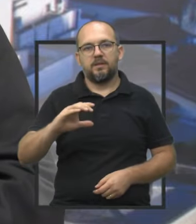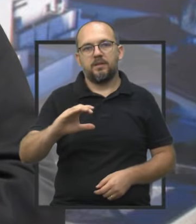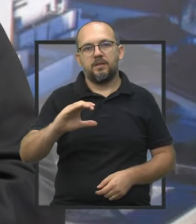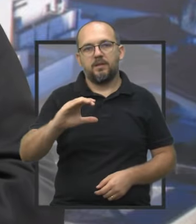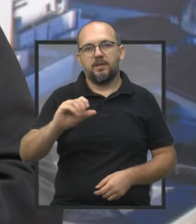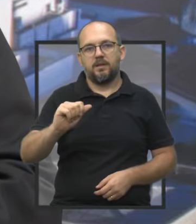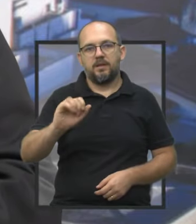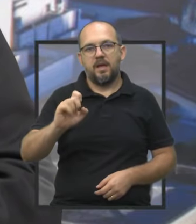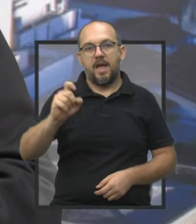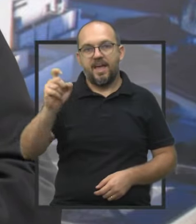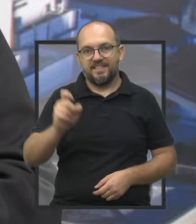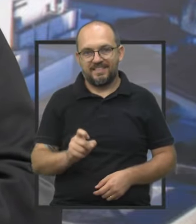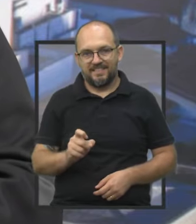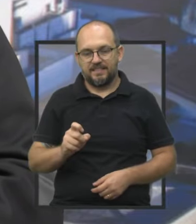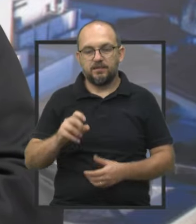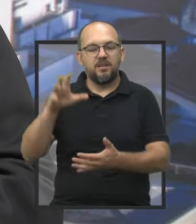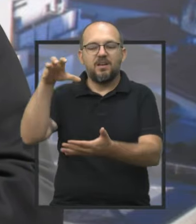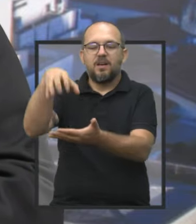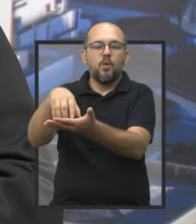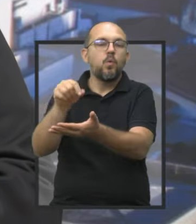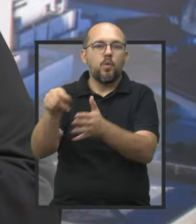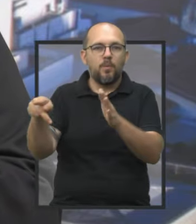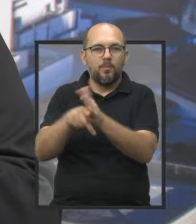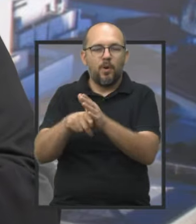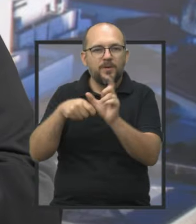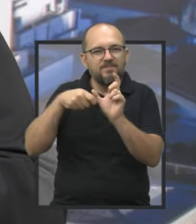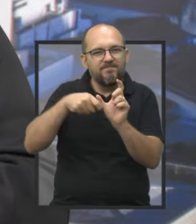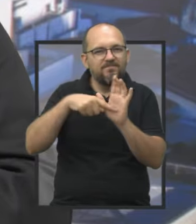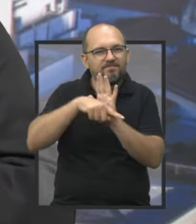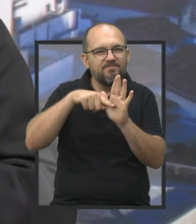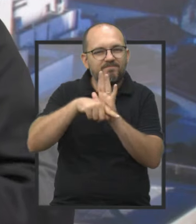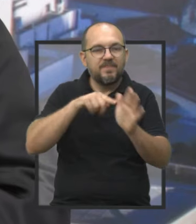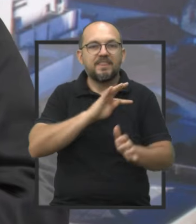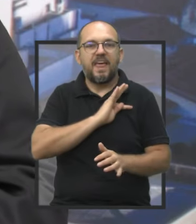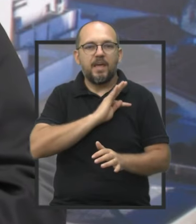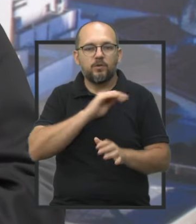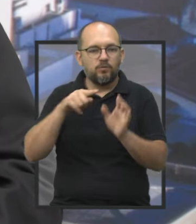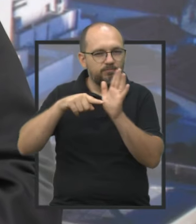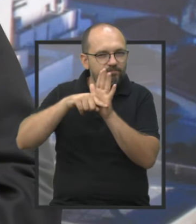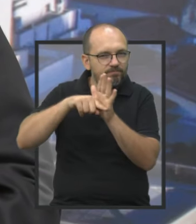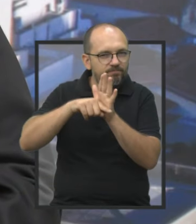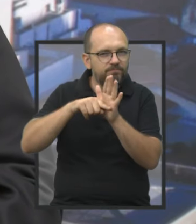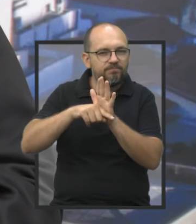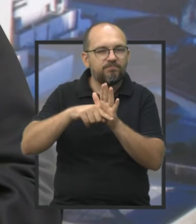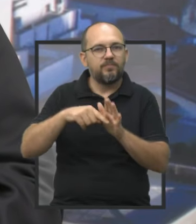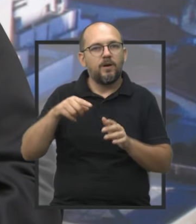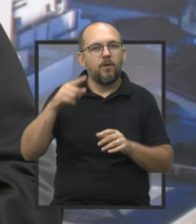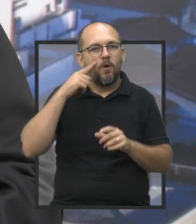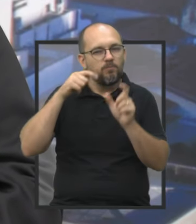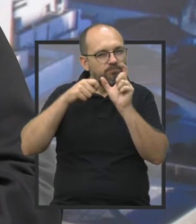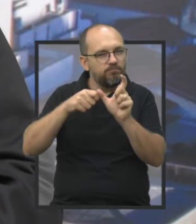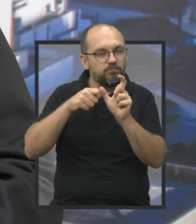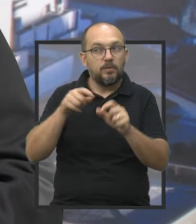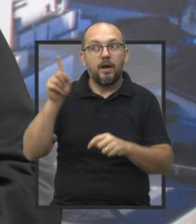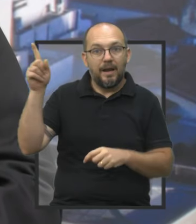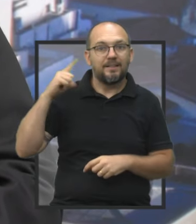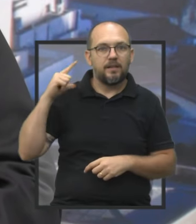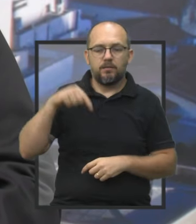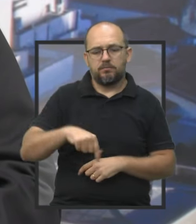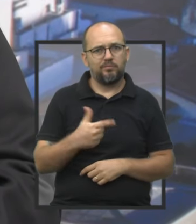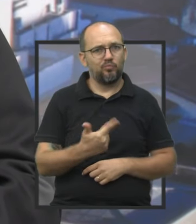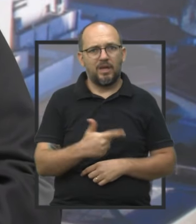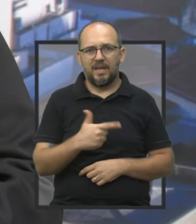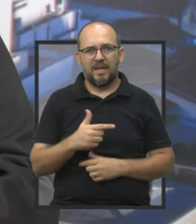situação dessa, manda para o CAEX, que é um órgão de perícia do Ministério Público, técnico, volta. Nós não temos isso. Então a gente fica